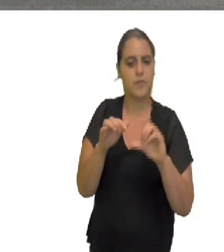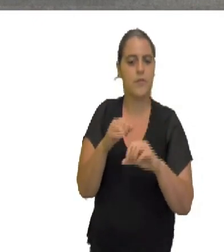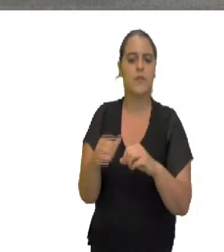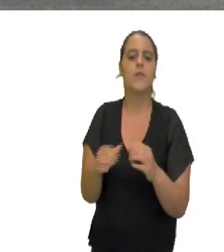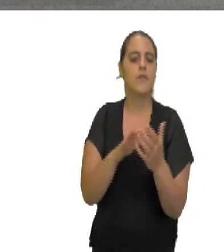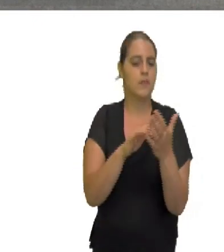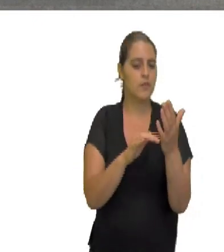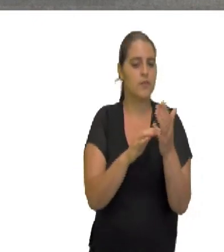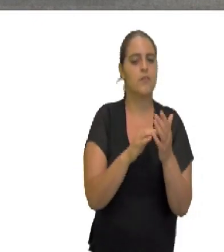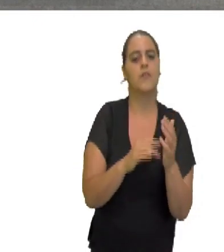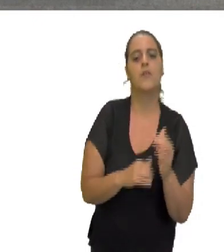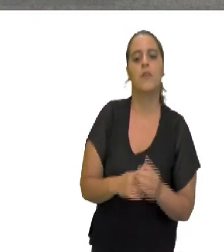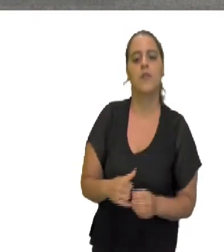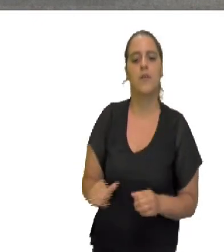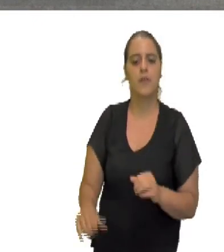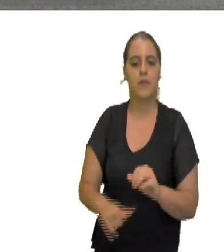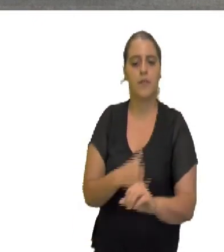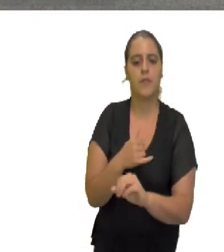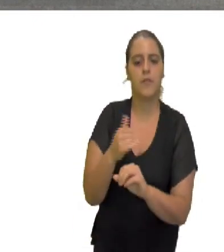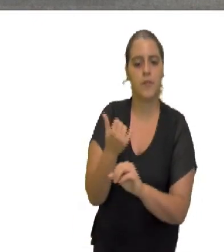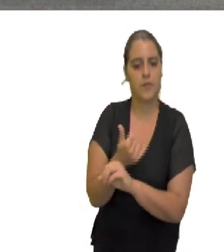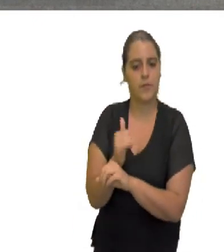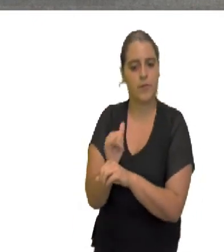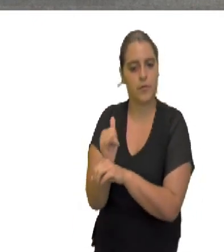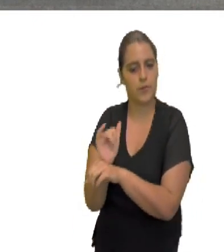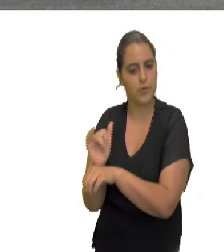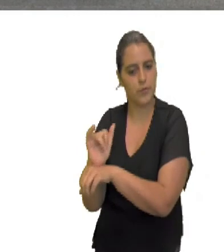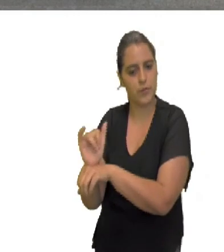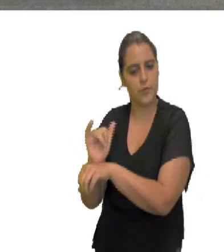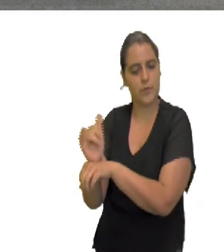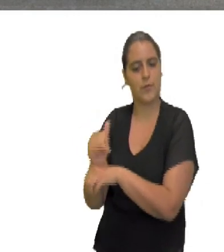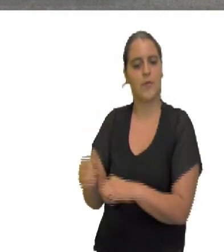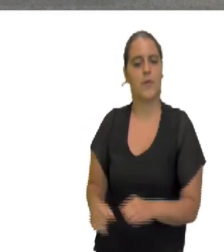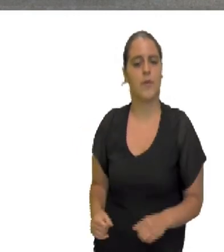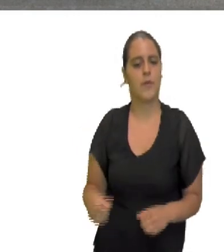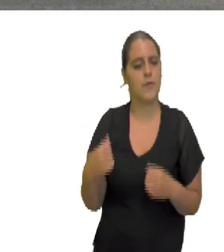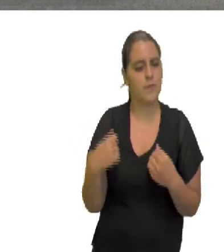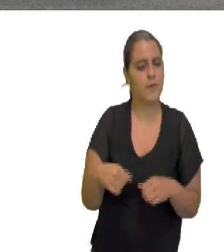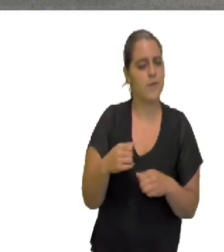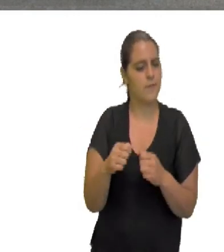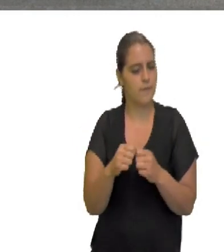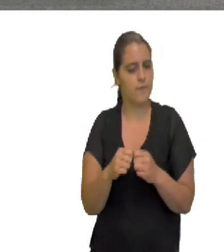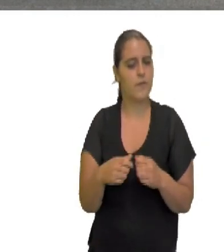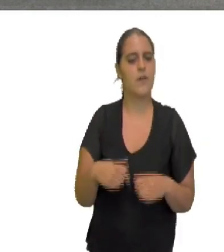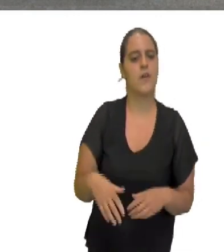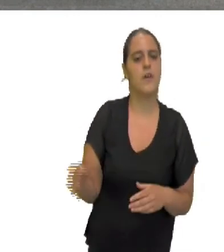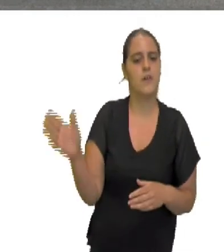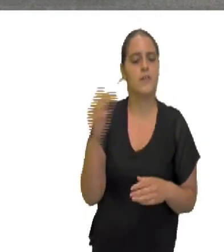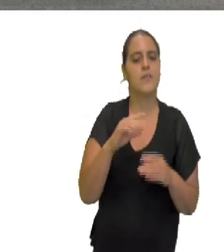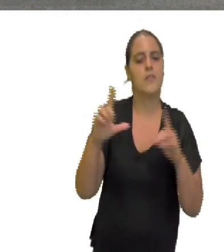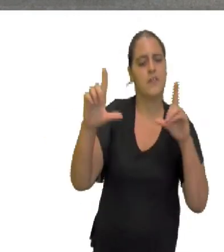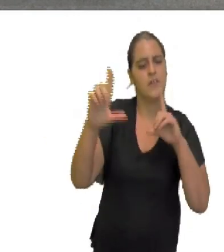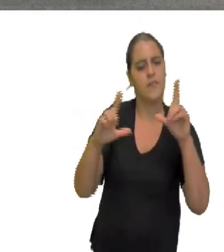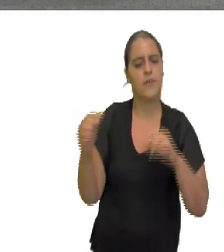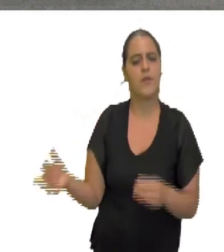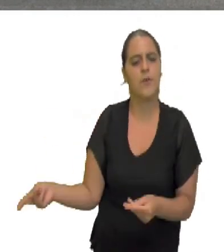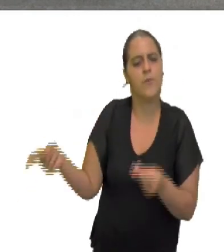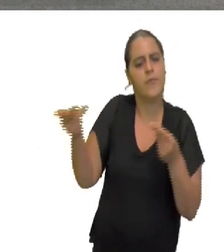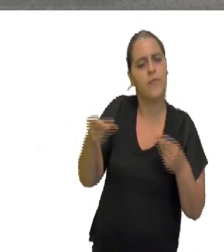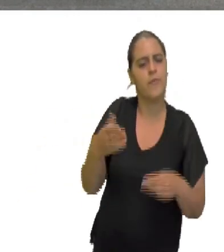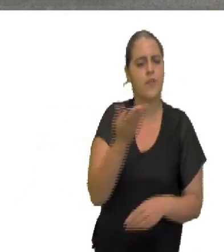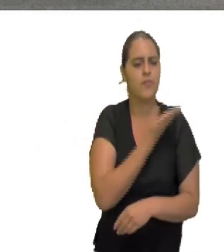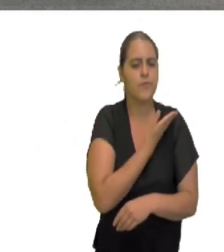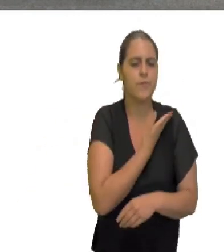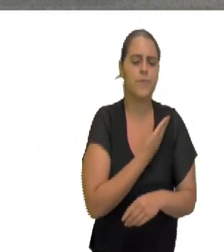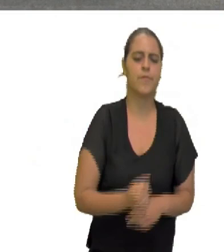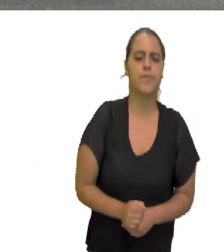inscreva no nosso canal, participe das aulas na TV, chame a família, chame um coleguinho que mesmo